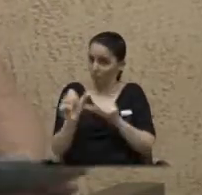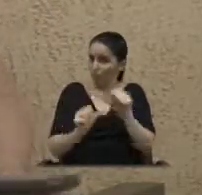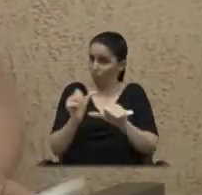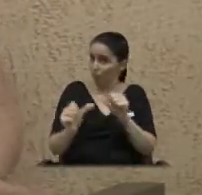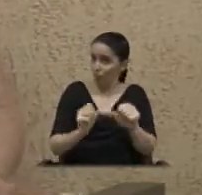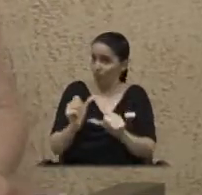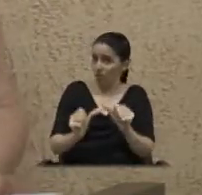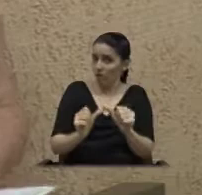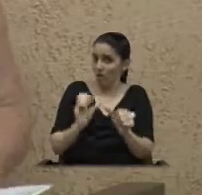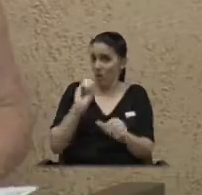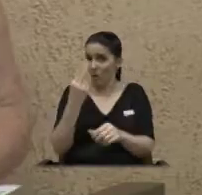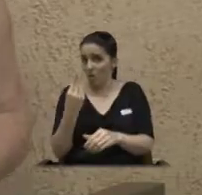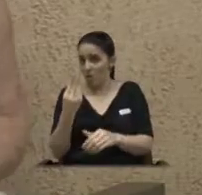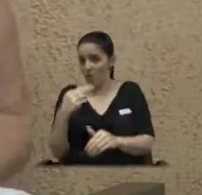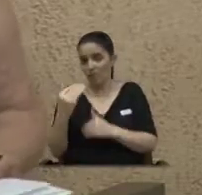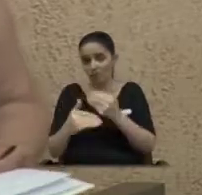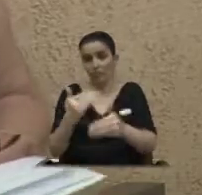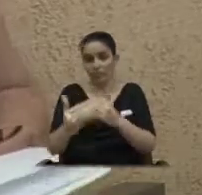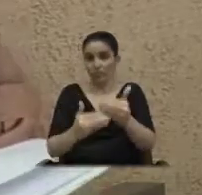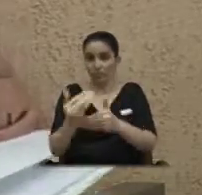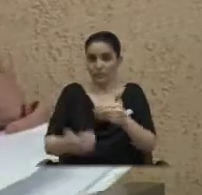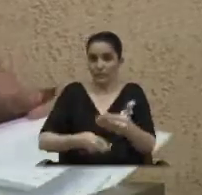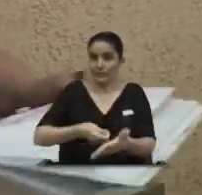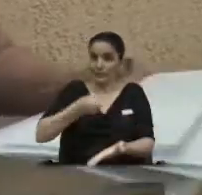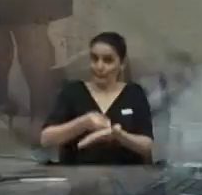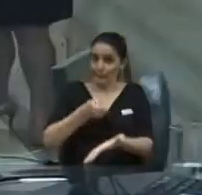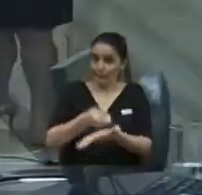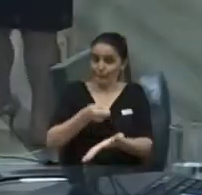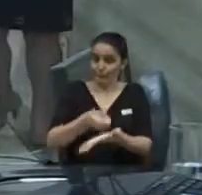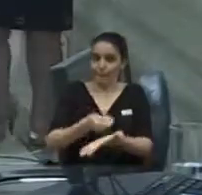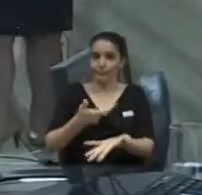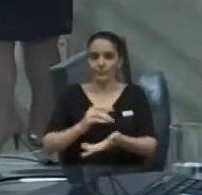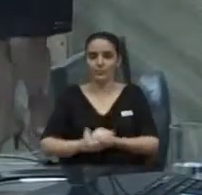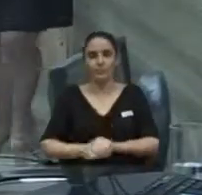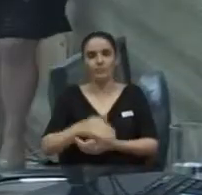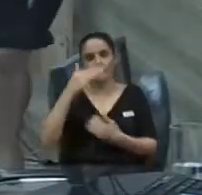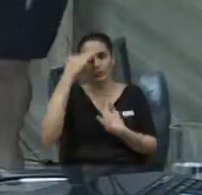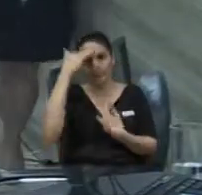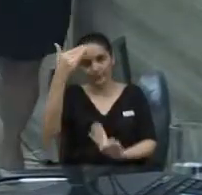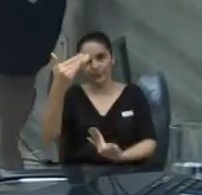ou se o senhor vai conclua. continuar turrão nesse assunto. Muito obrigada.